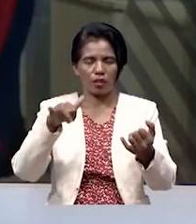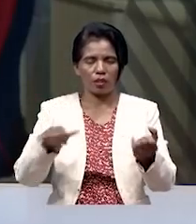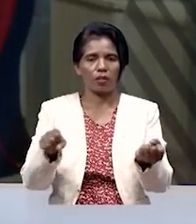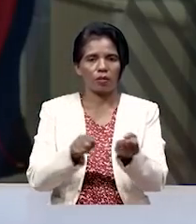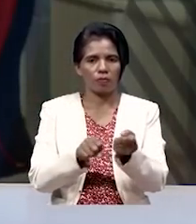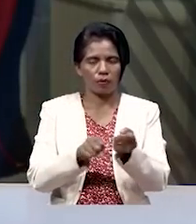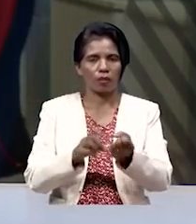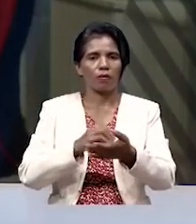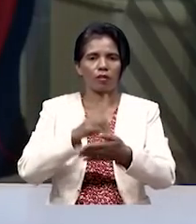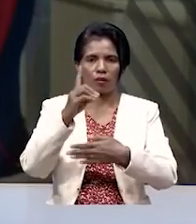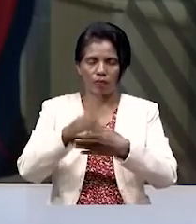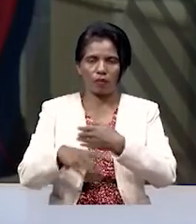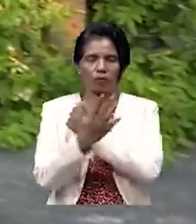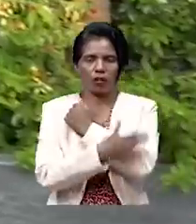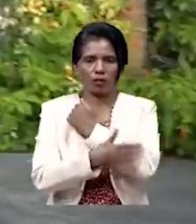nação.